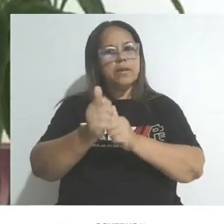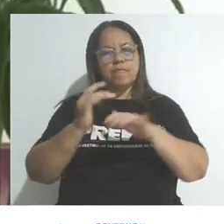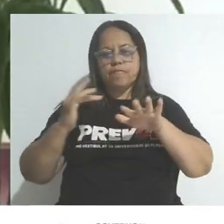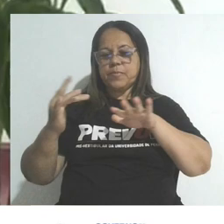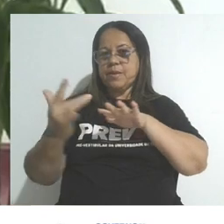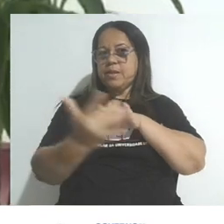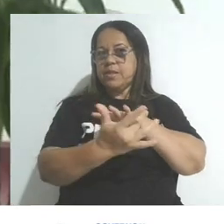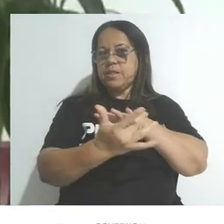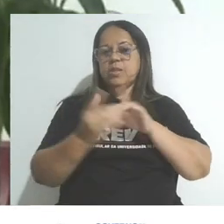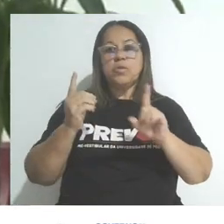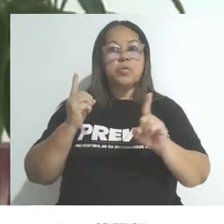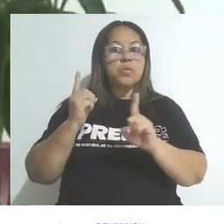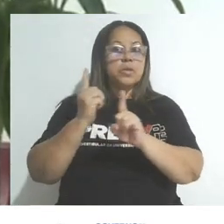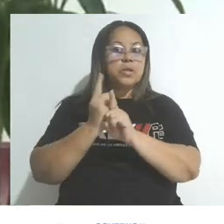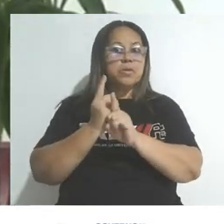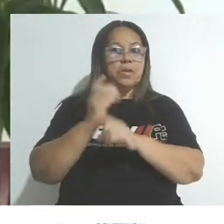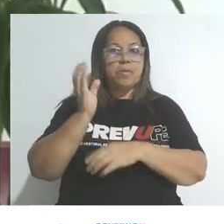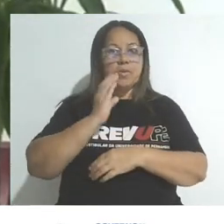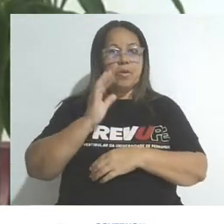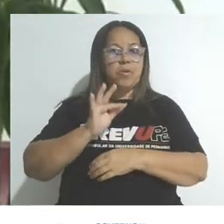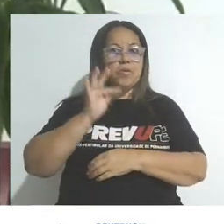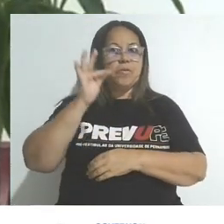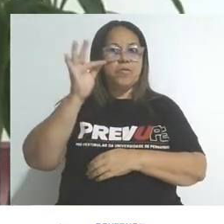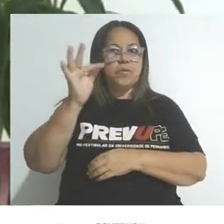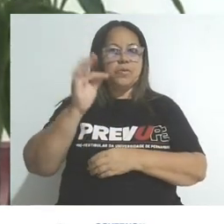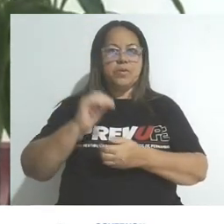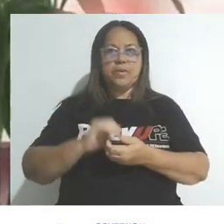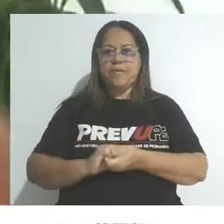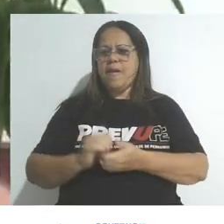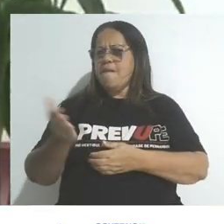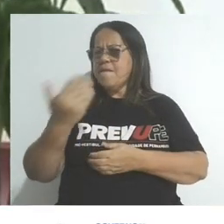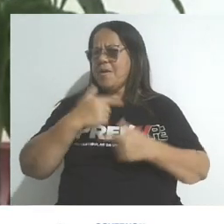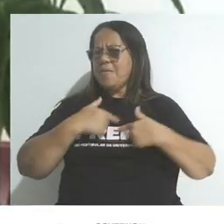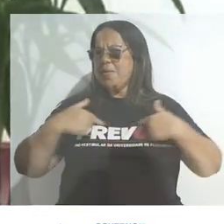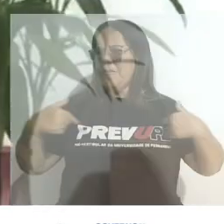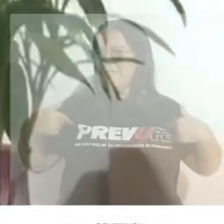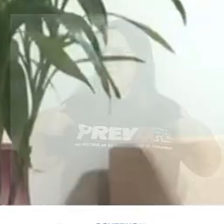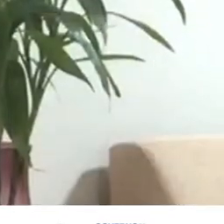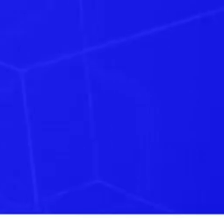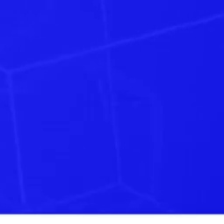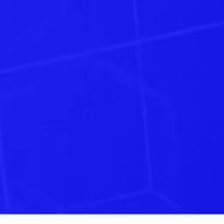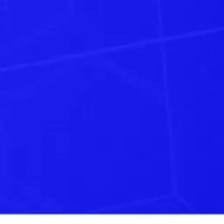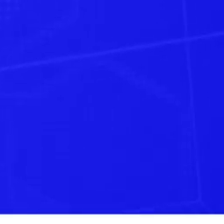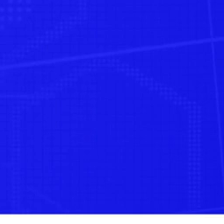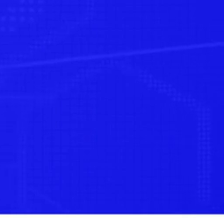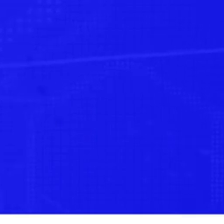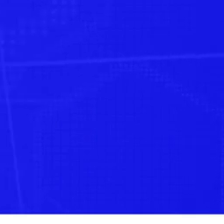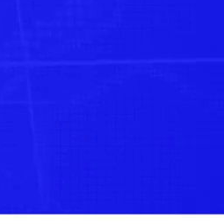E aí a gente se encontra muito em breve no futuro. Vem pré-vupar conosco!